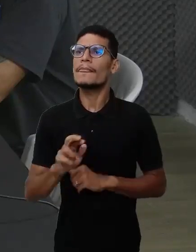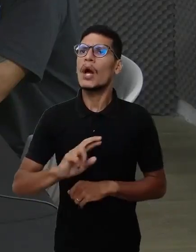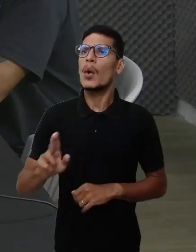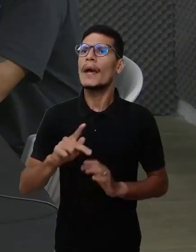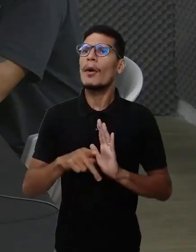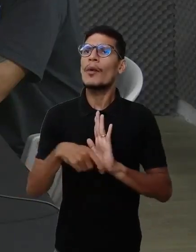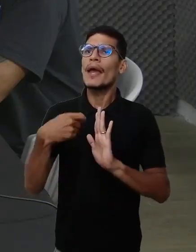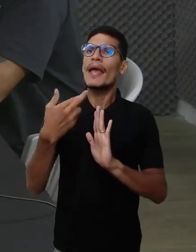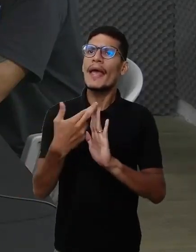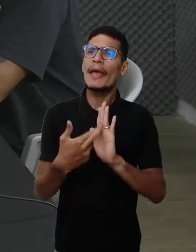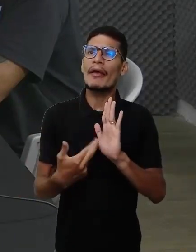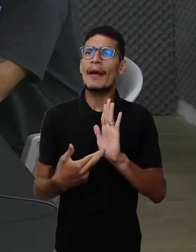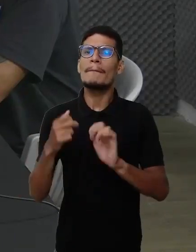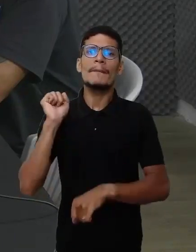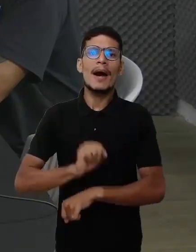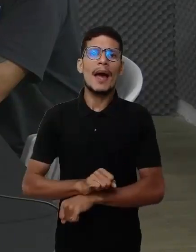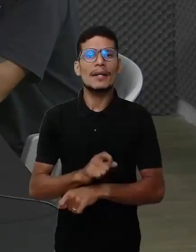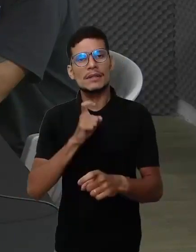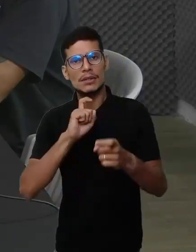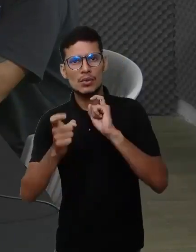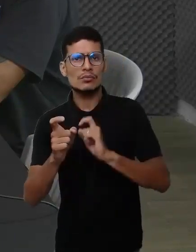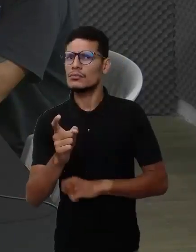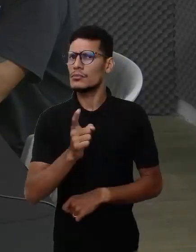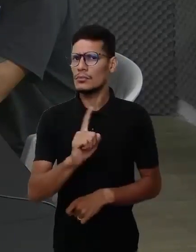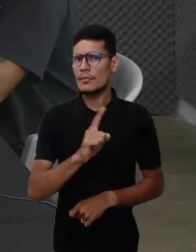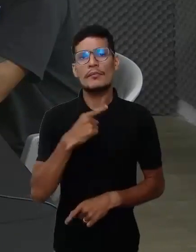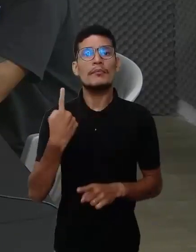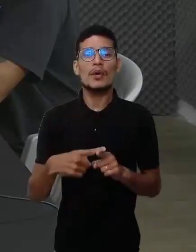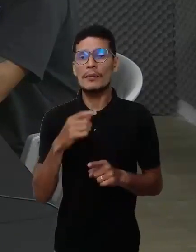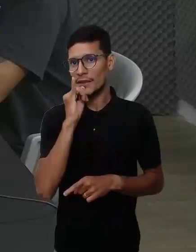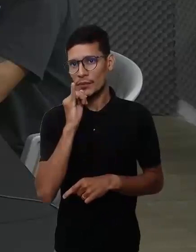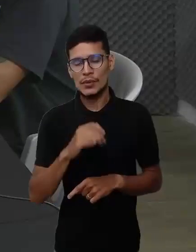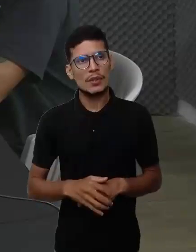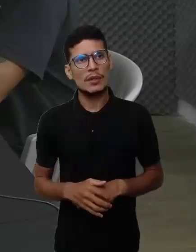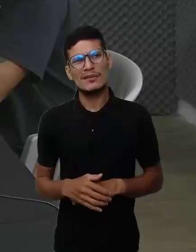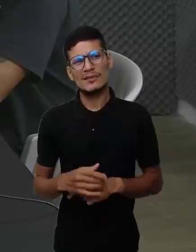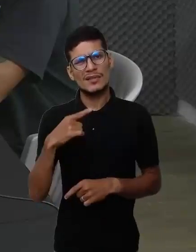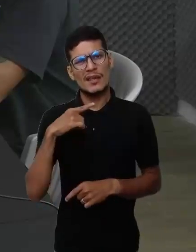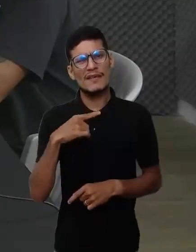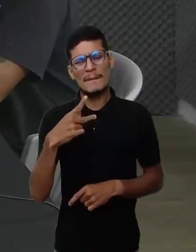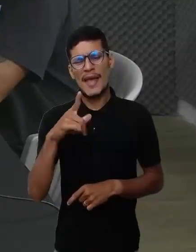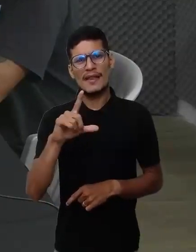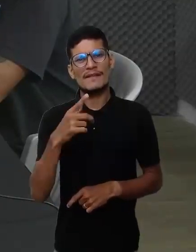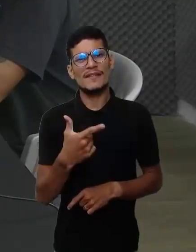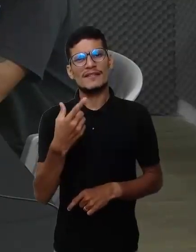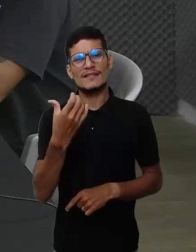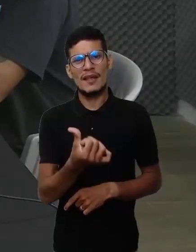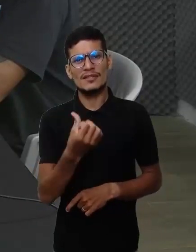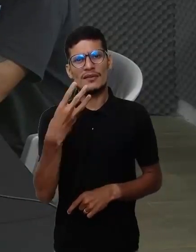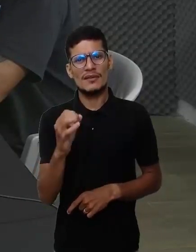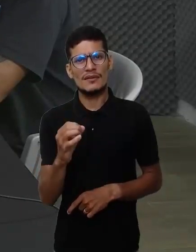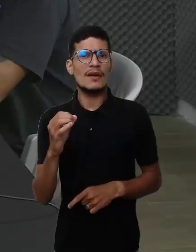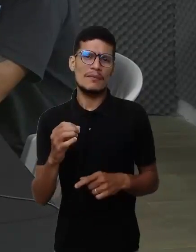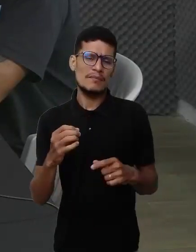de coibir o discurso. Não é assim. É porque quando por exemplo, teve recentemente a discussão do PL 2630, que foi enterrado por